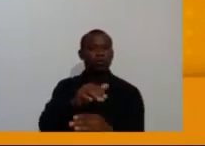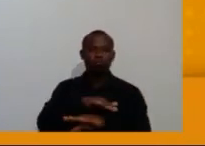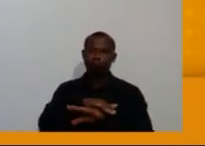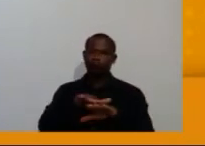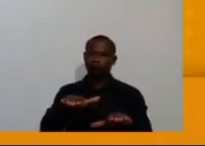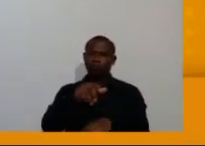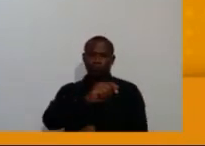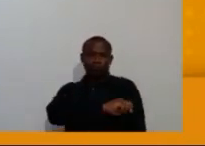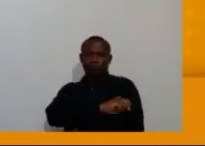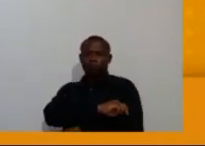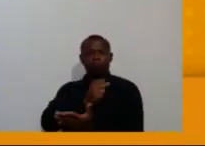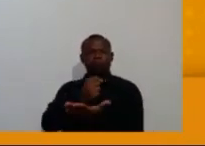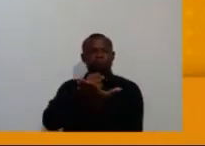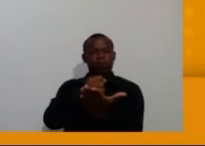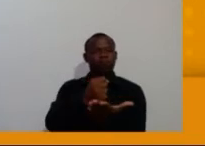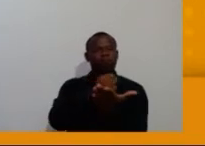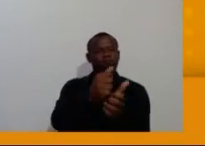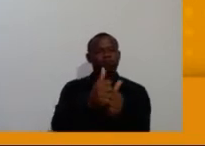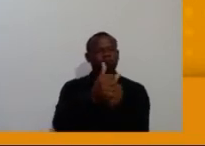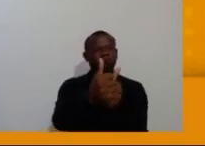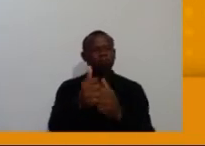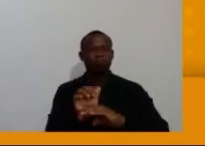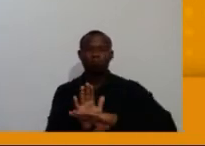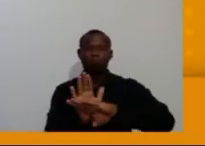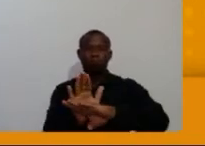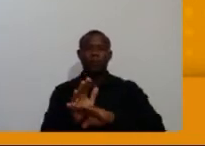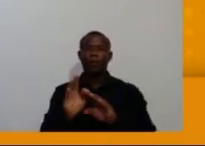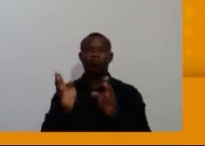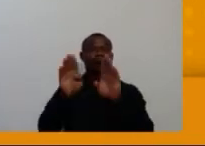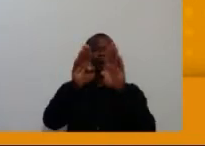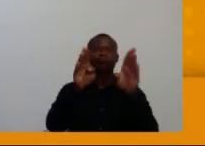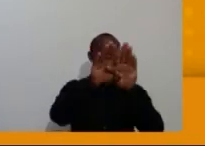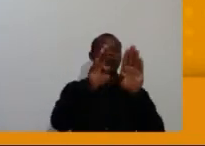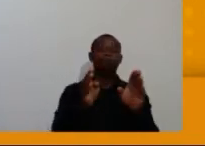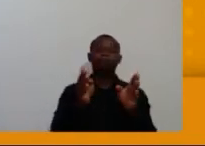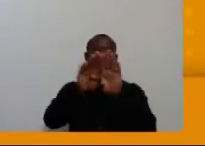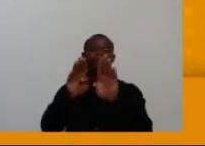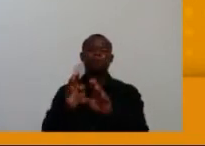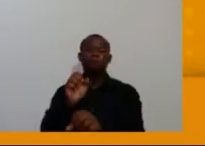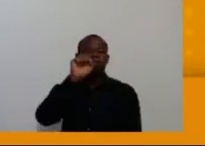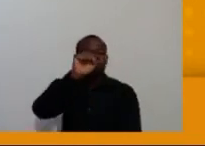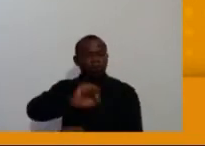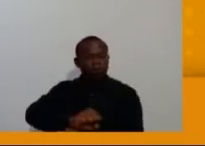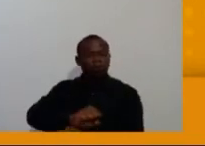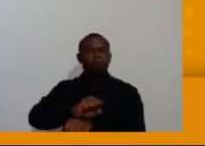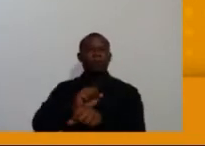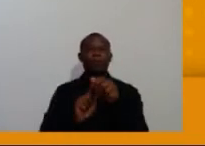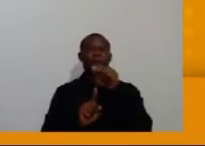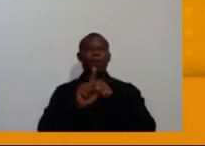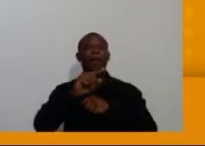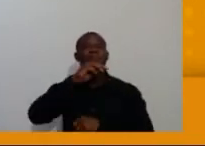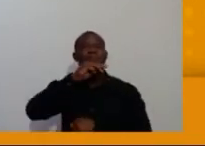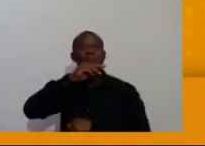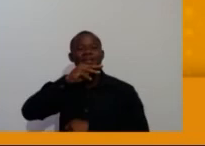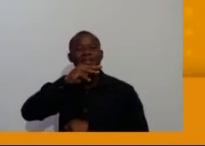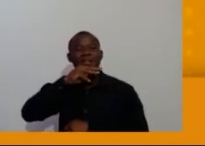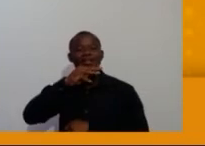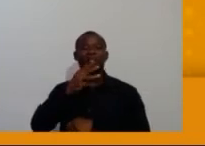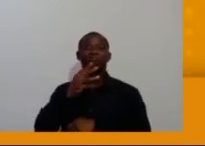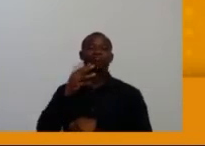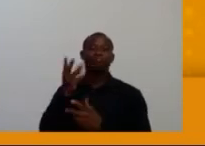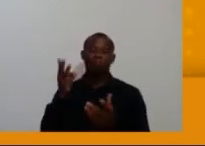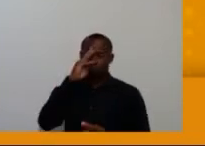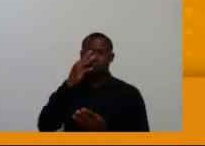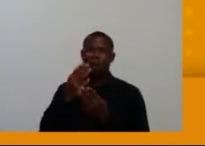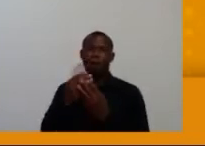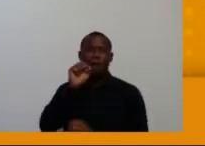né? Então, imediatamente... Naquele momento, nós fizemos algumas medidas. Só que eu vou chegar na empresa já, mas acho que é importante